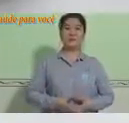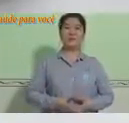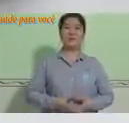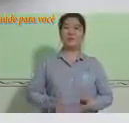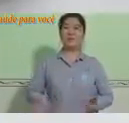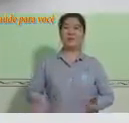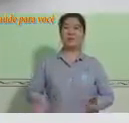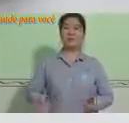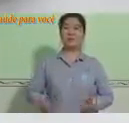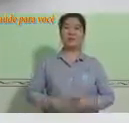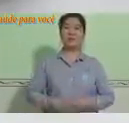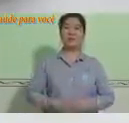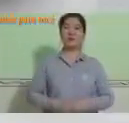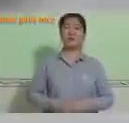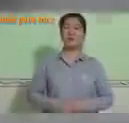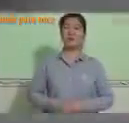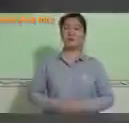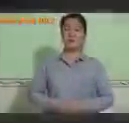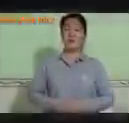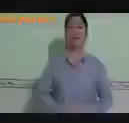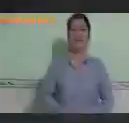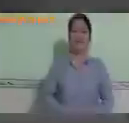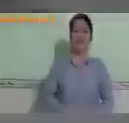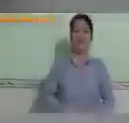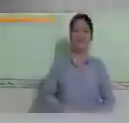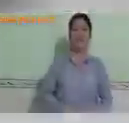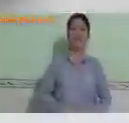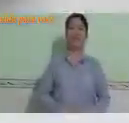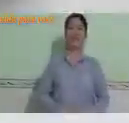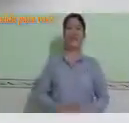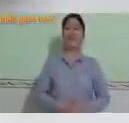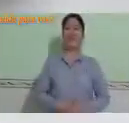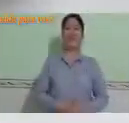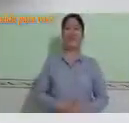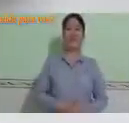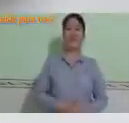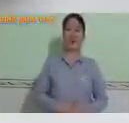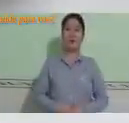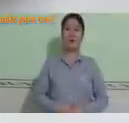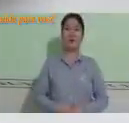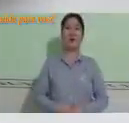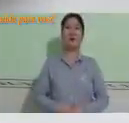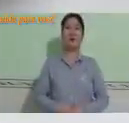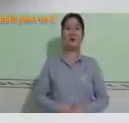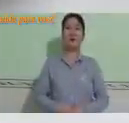ar, fazer caretas, tentar abrir as narinas.